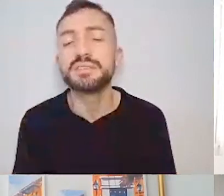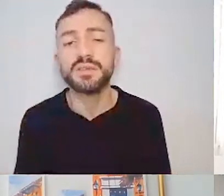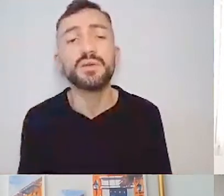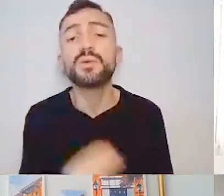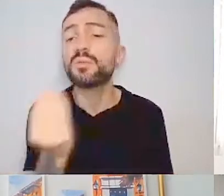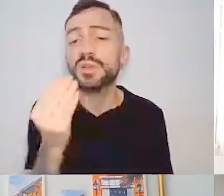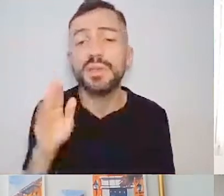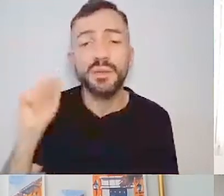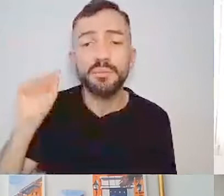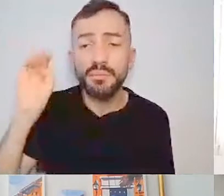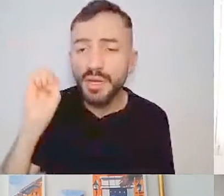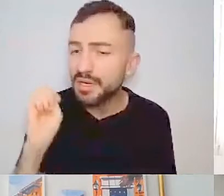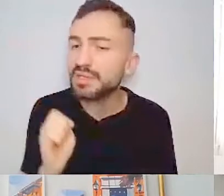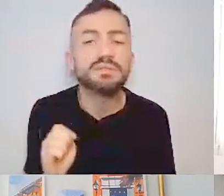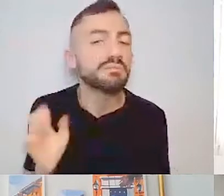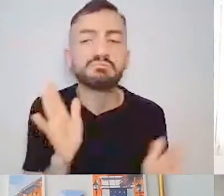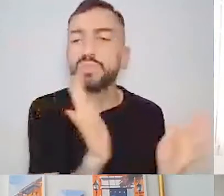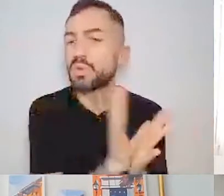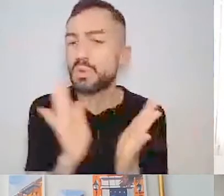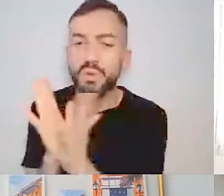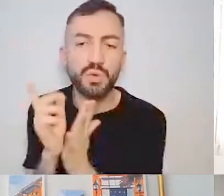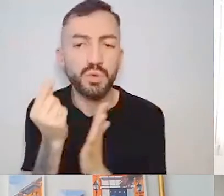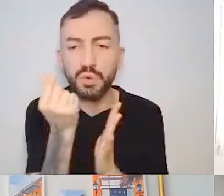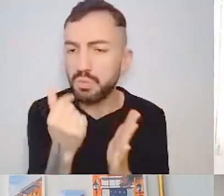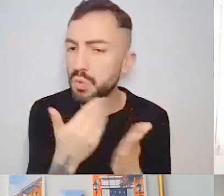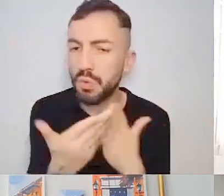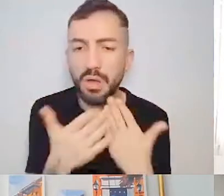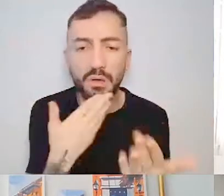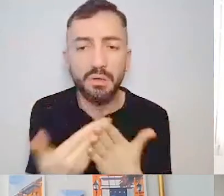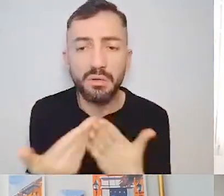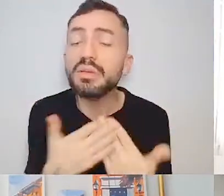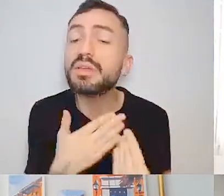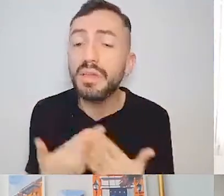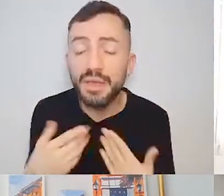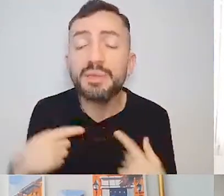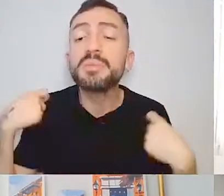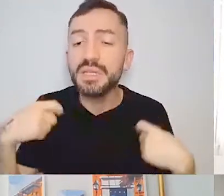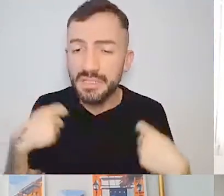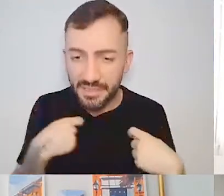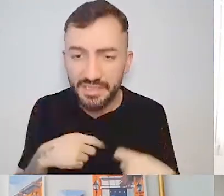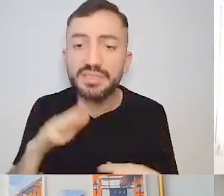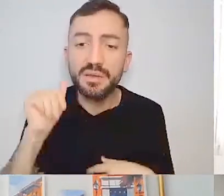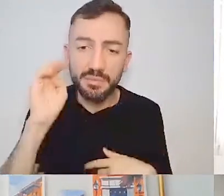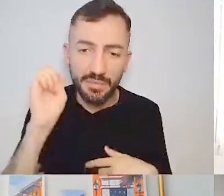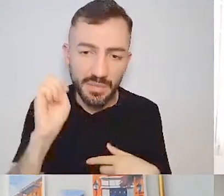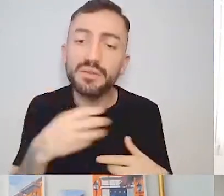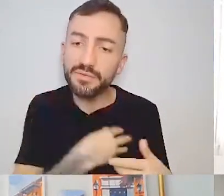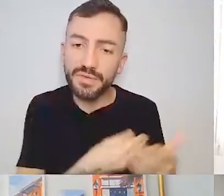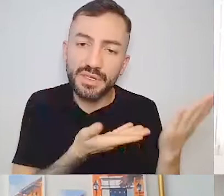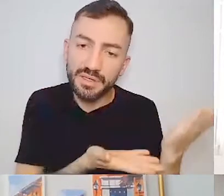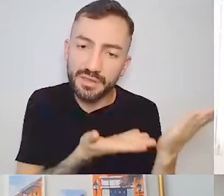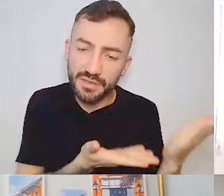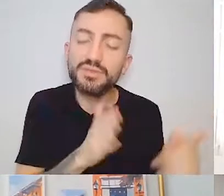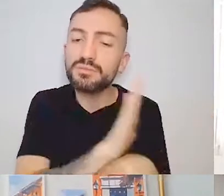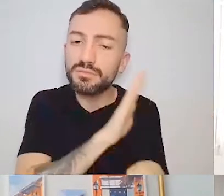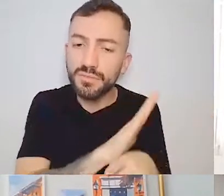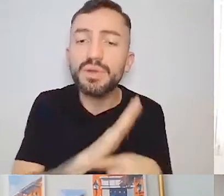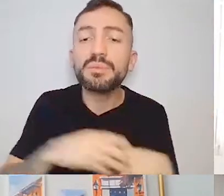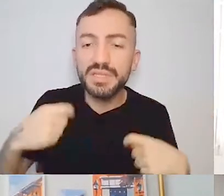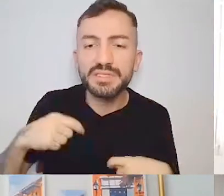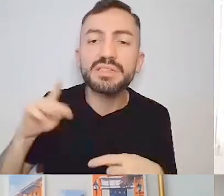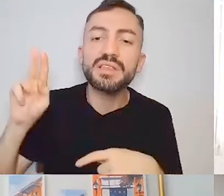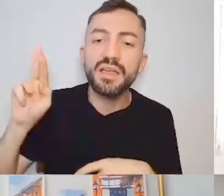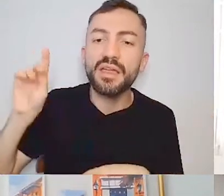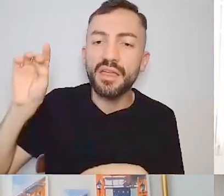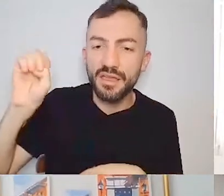mãe e nenhuma classe social consegue exercer a maternidade sem uma rede de apoio, proteção e cuidado. Para cuidar de uma